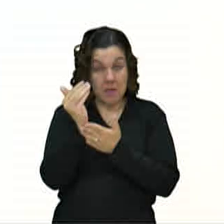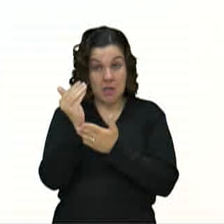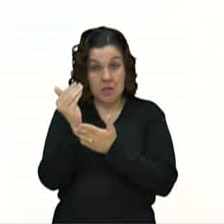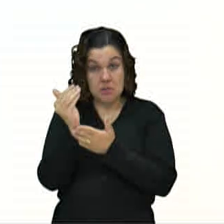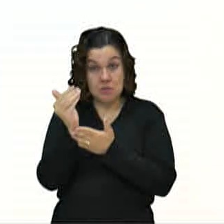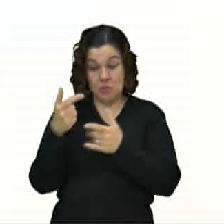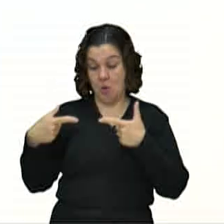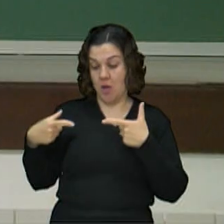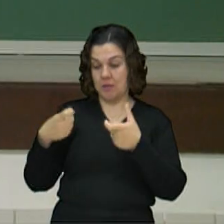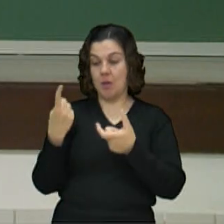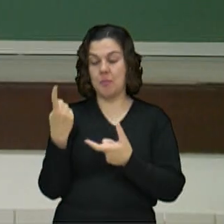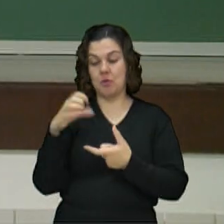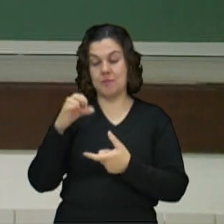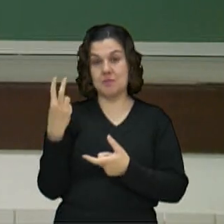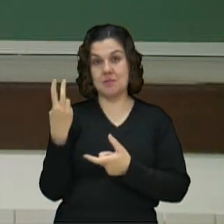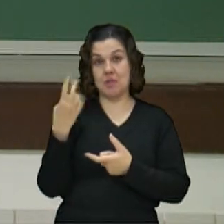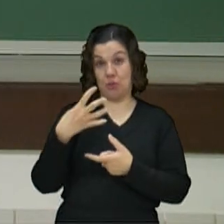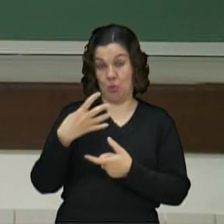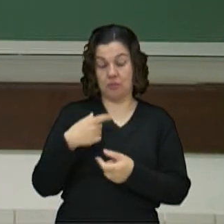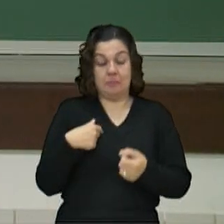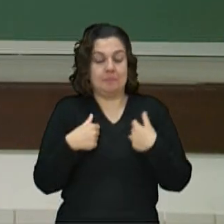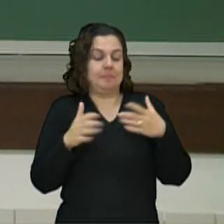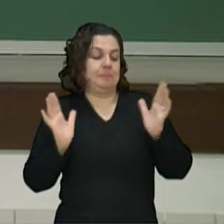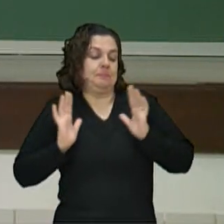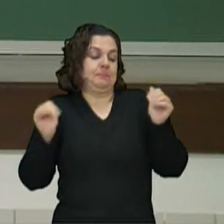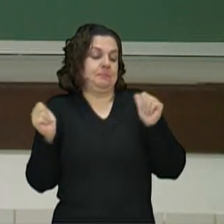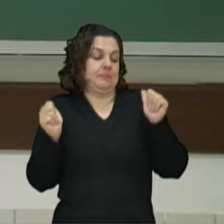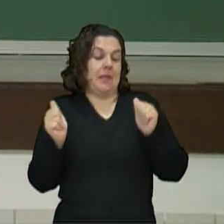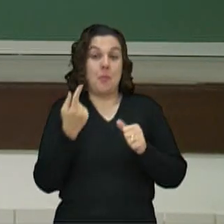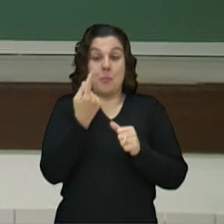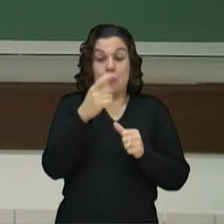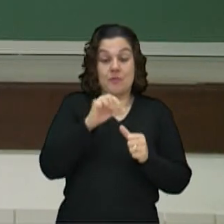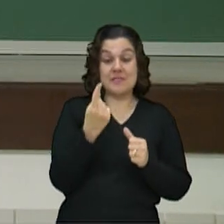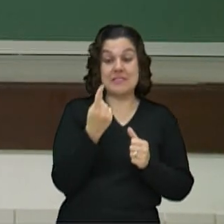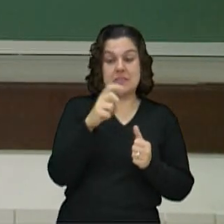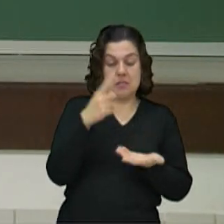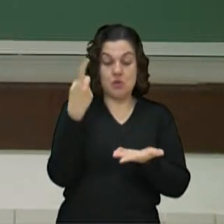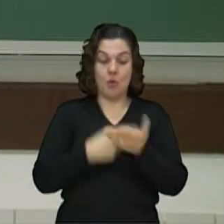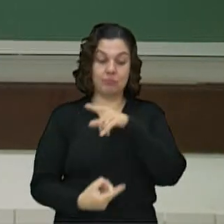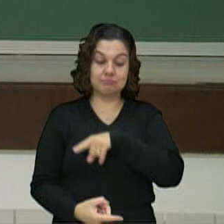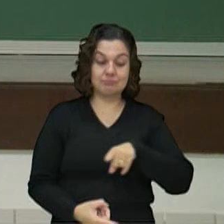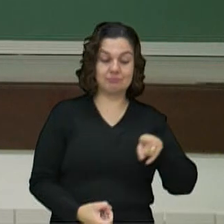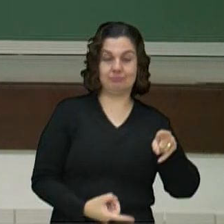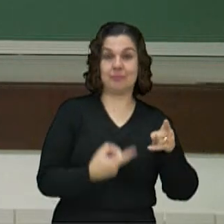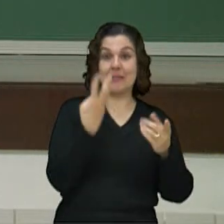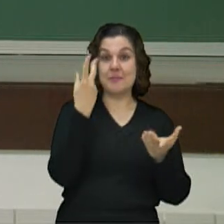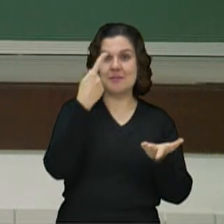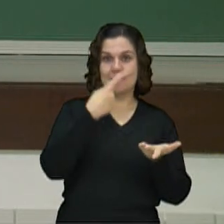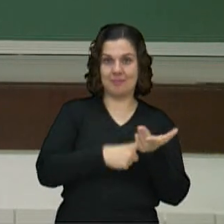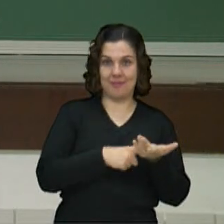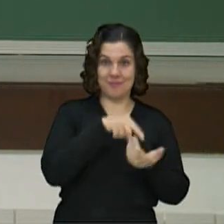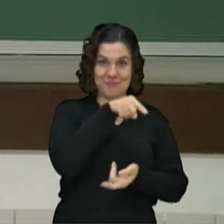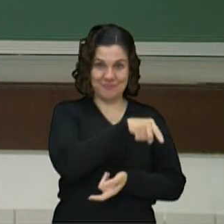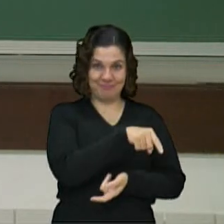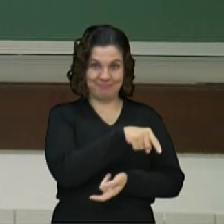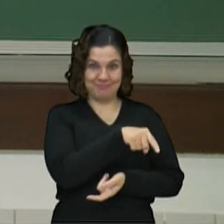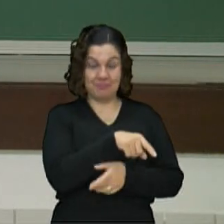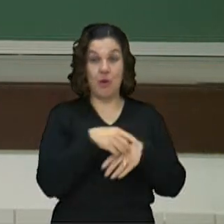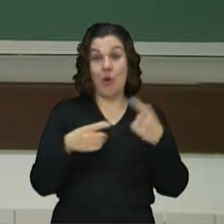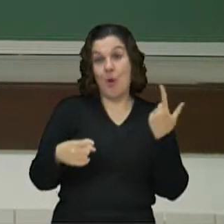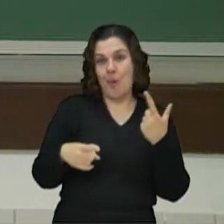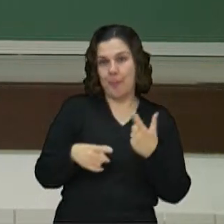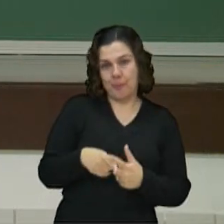começou em 1914, a Itália se declarou neutra. Em 1915, ela entrou pelo outro lado, com a Tríplice Entente,